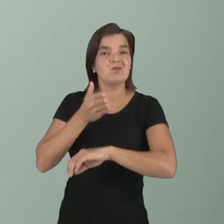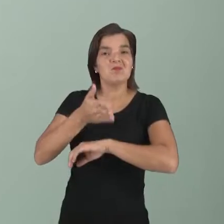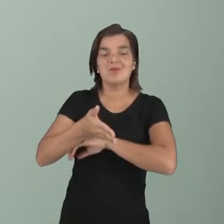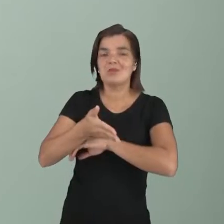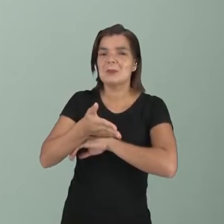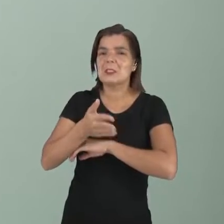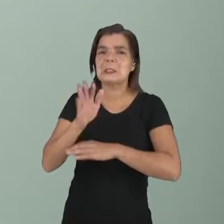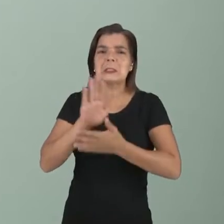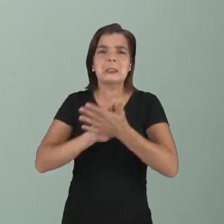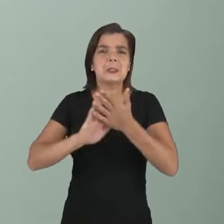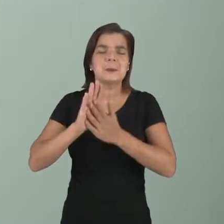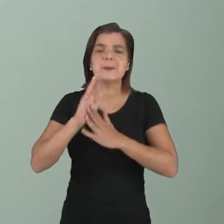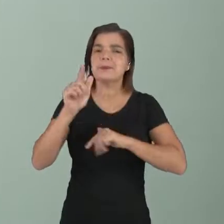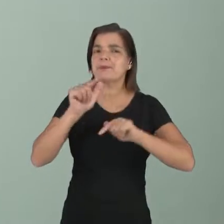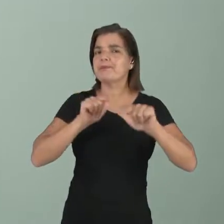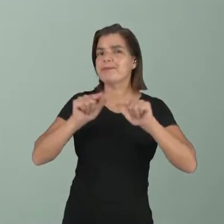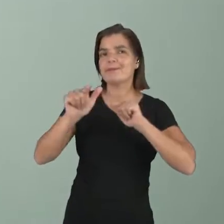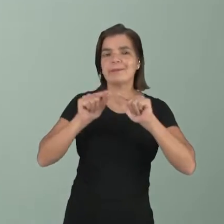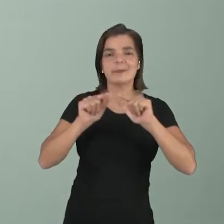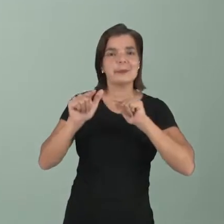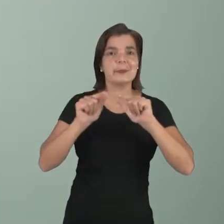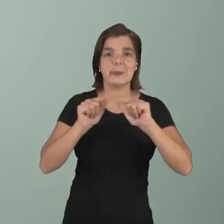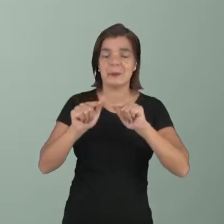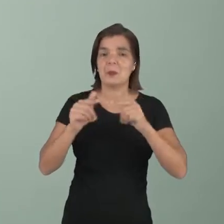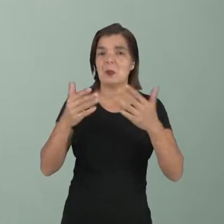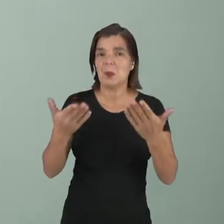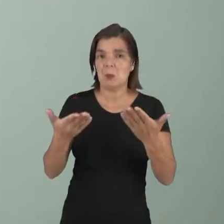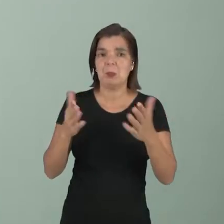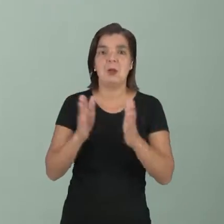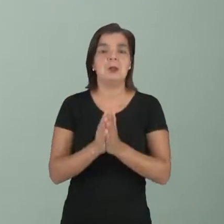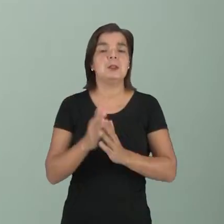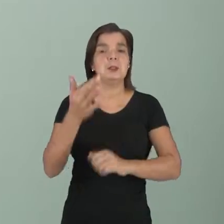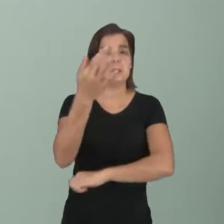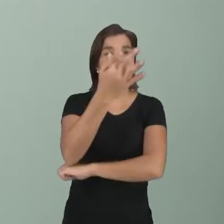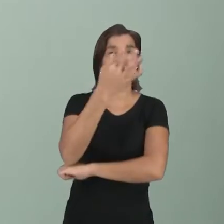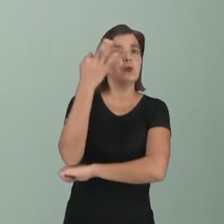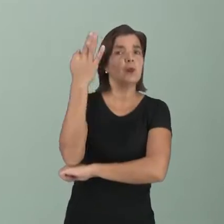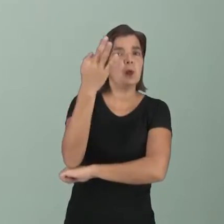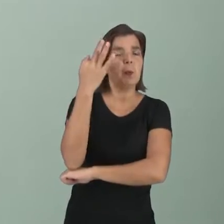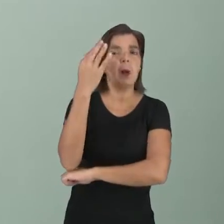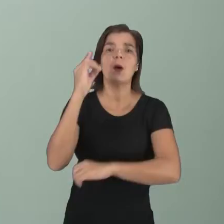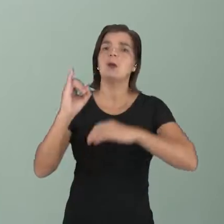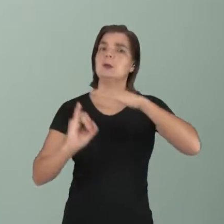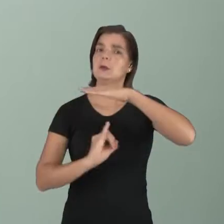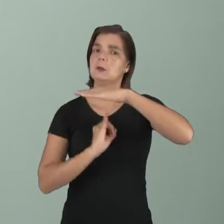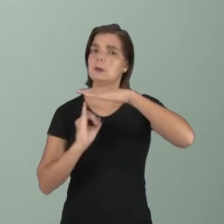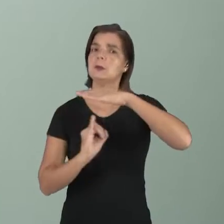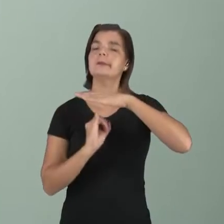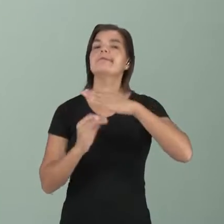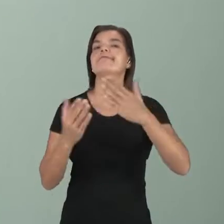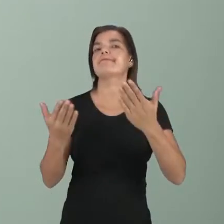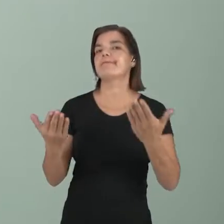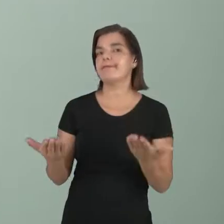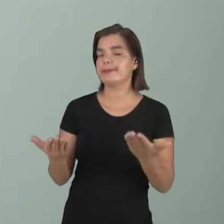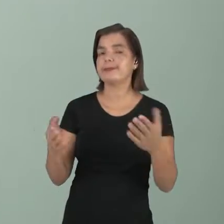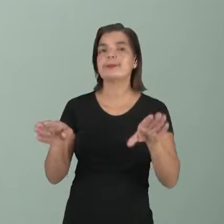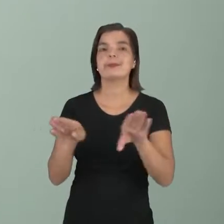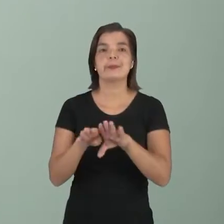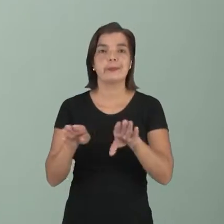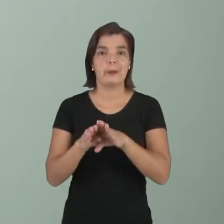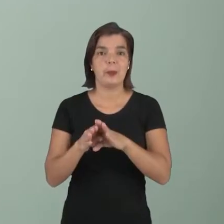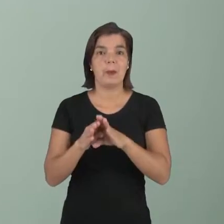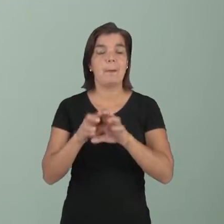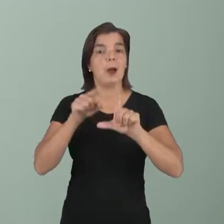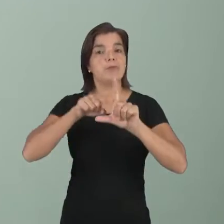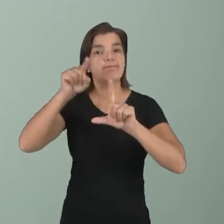em nenhum tipo de atividade econômica, seja ela formal ou informal, elas entram para